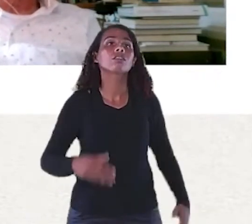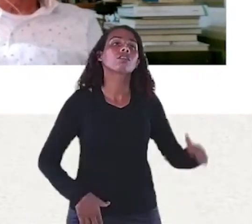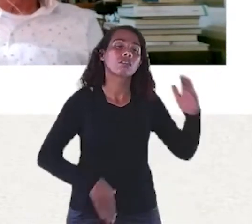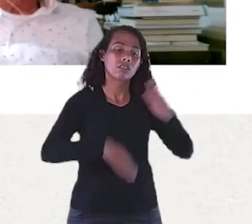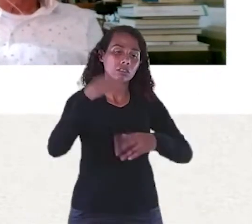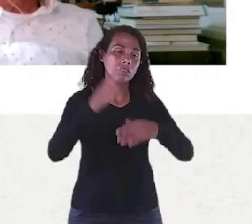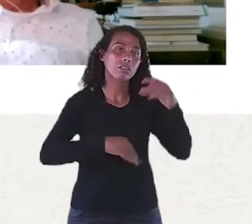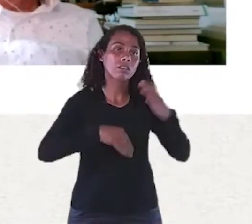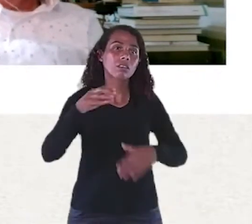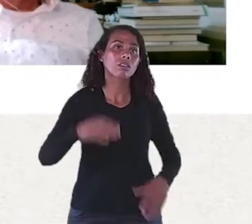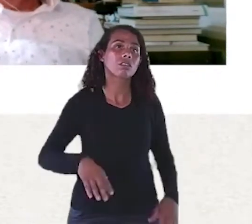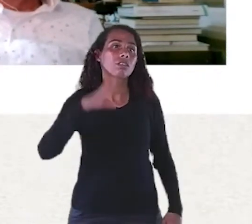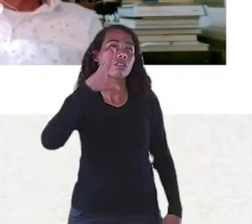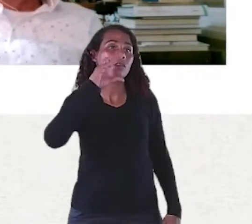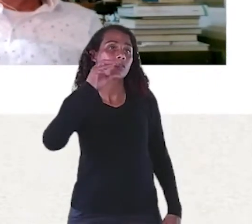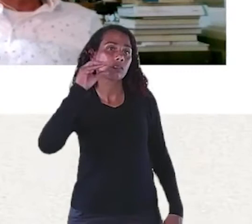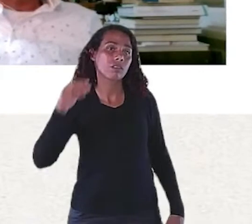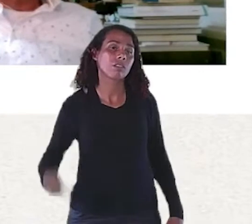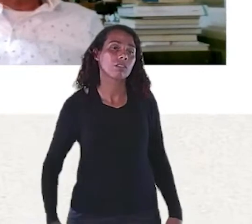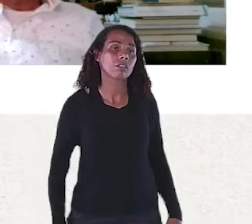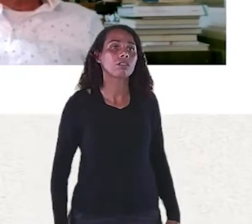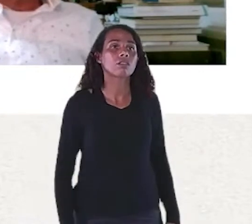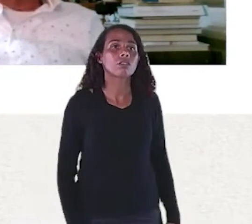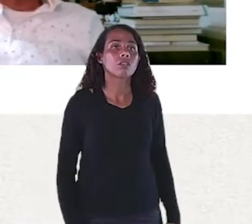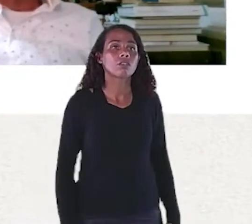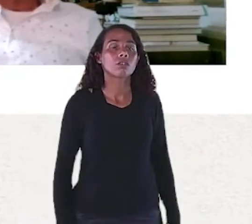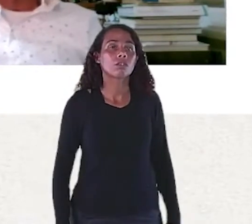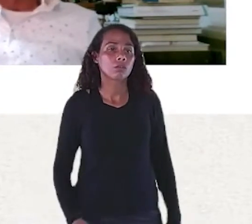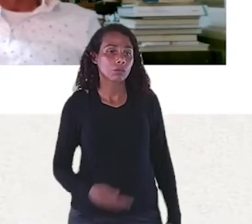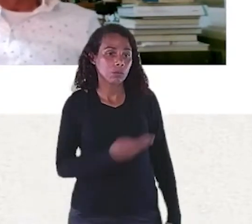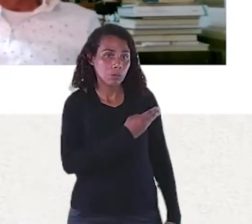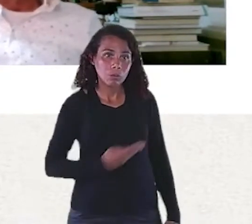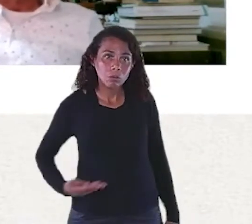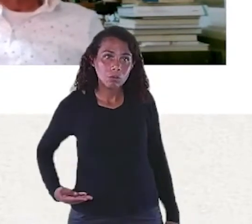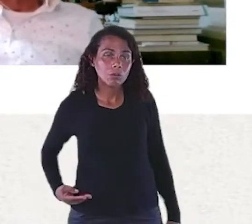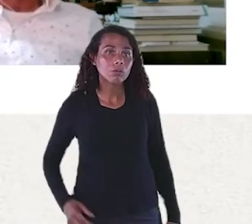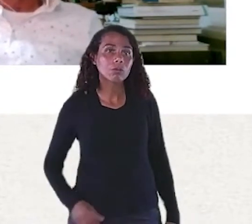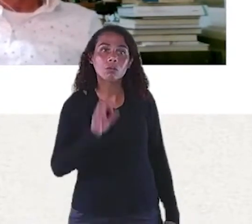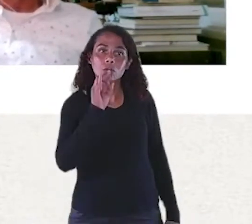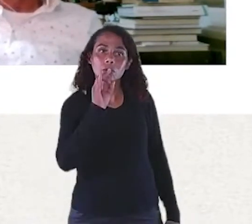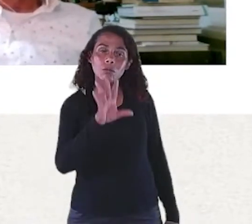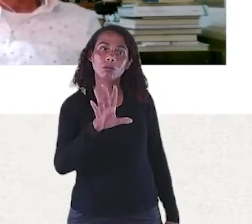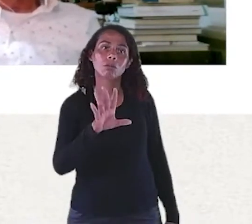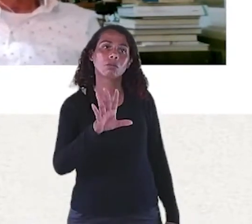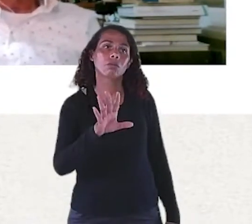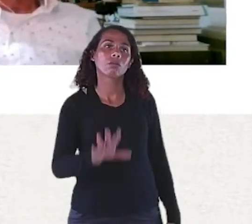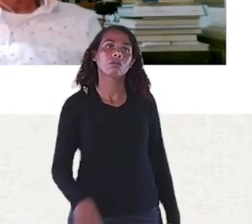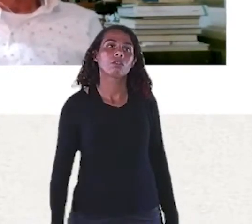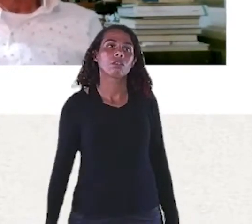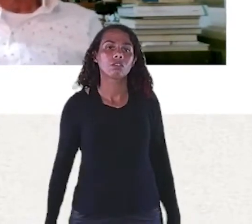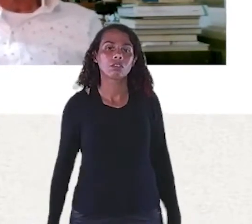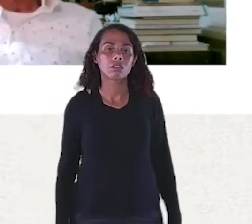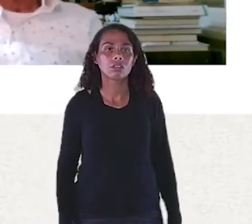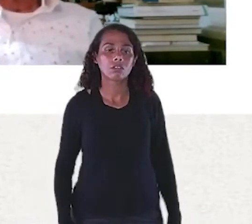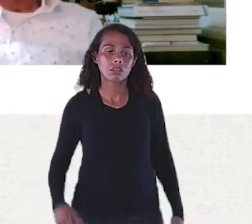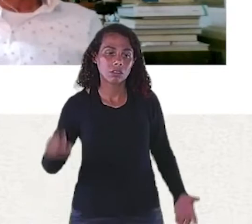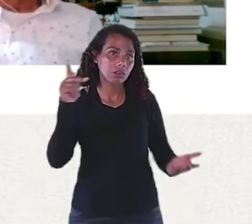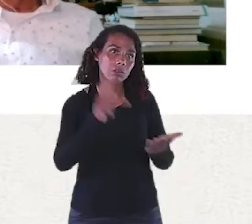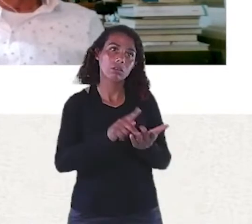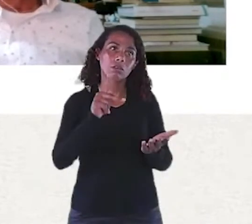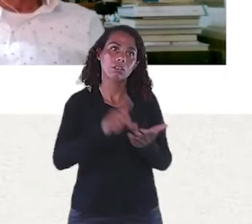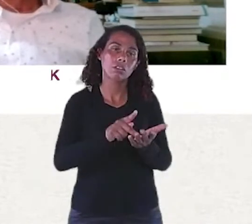verdade, um pouco isso. E isso dificulta o trabalho, para